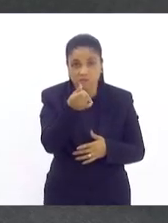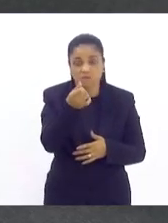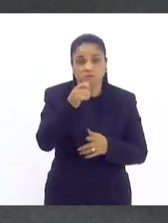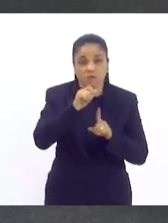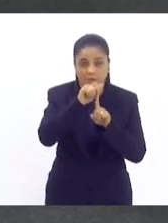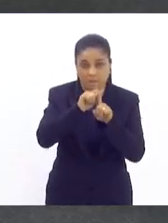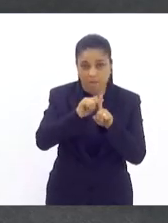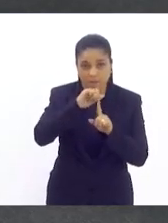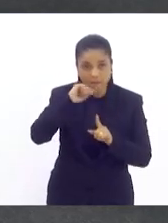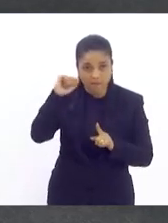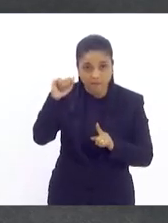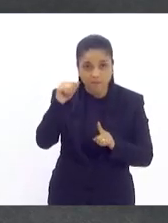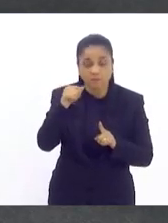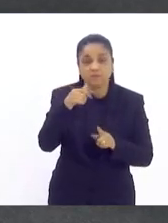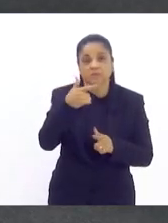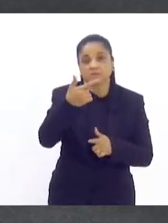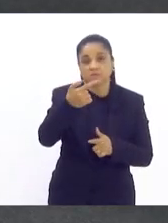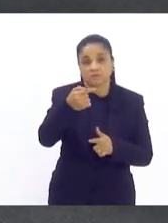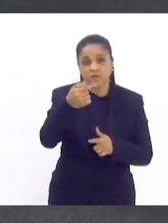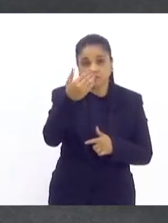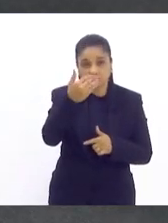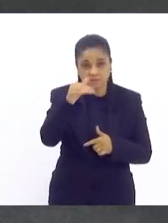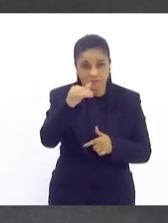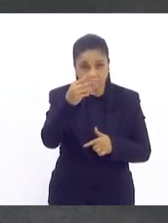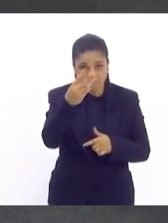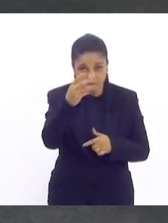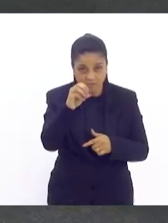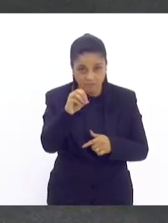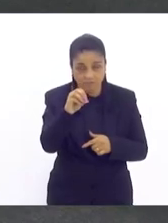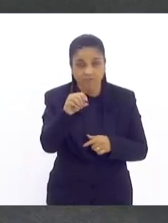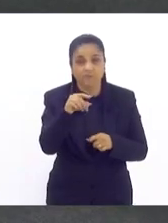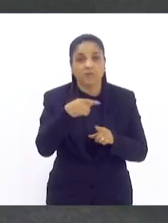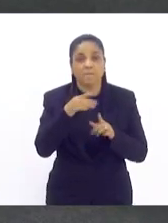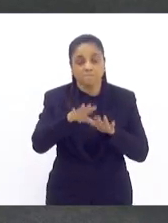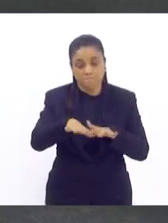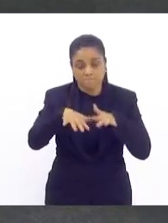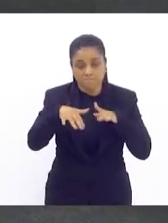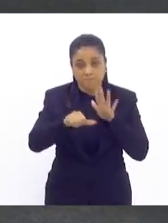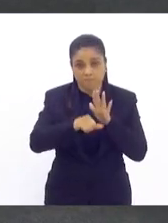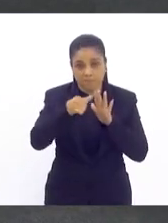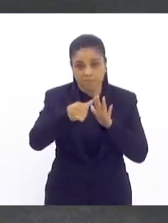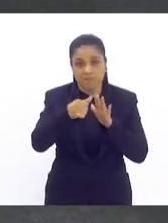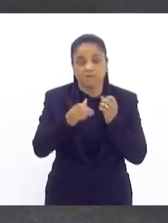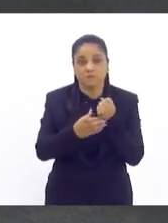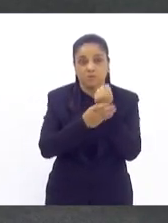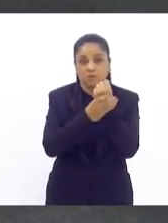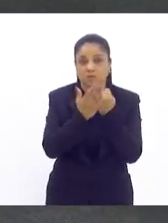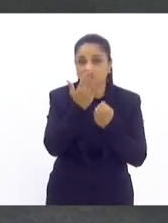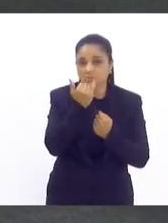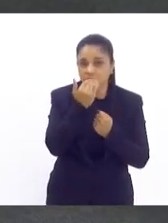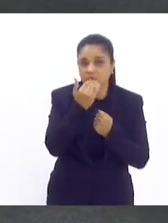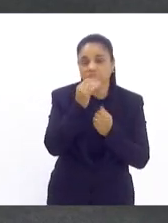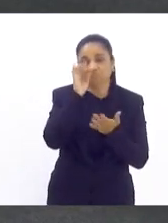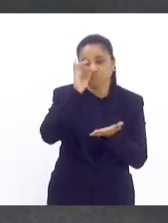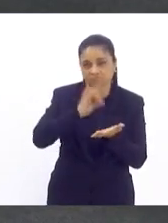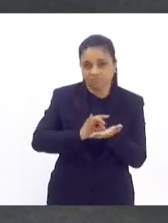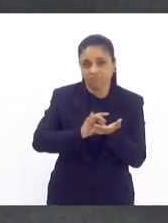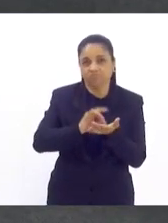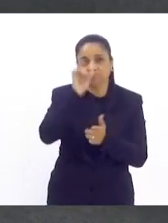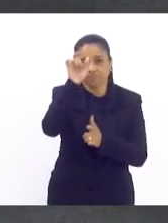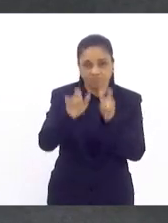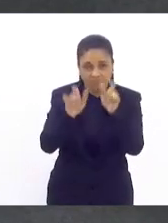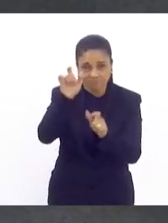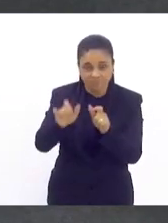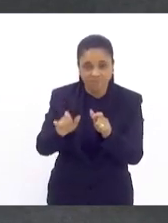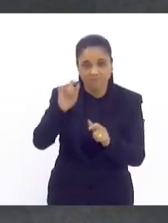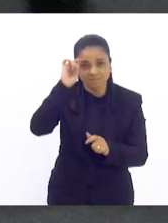acontecerá a primeira plenária do ano com insegurança alimentar realidade enfrentada pelas mulheres negras e